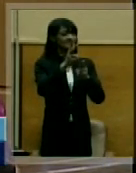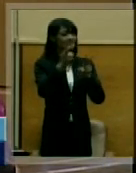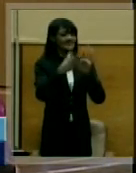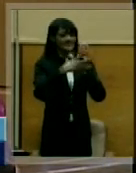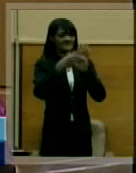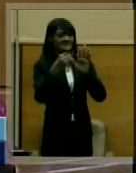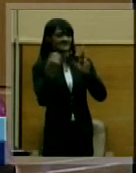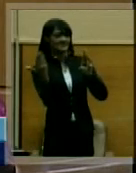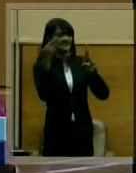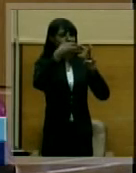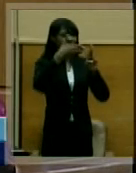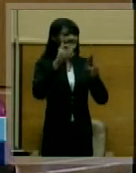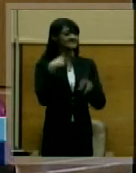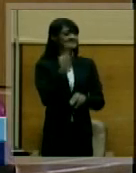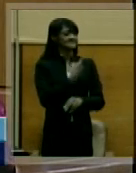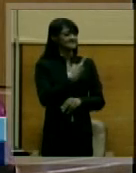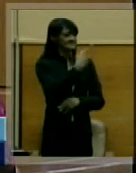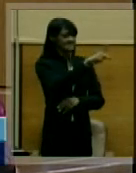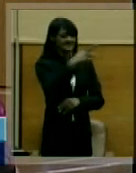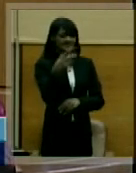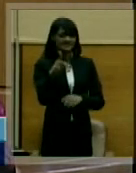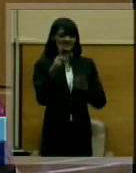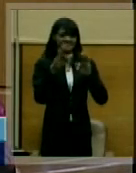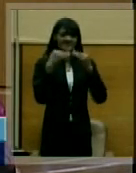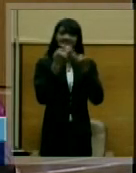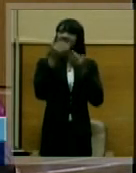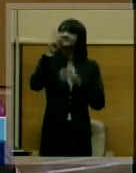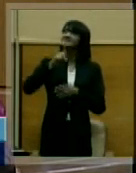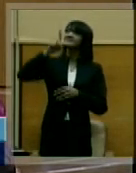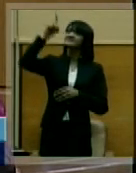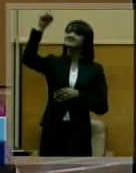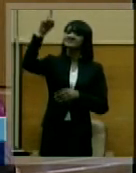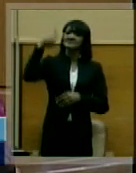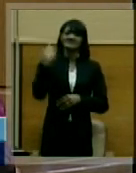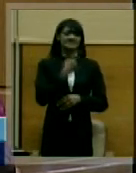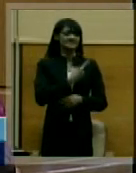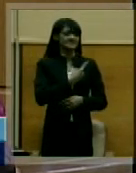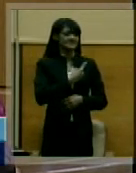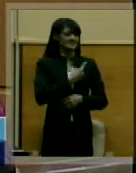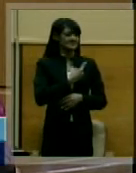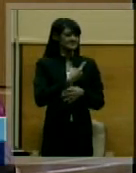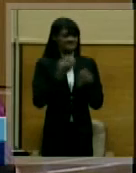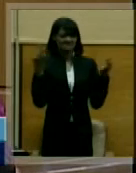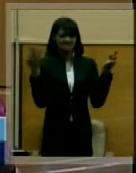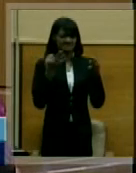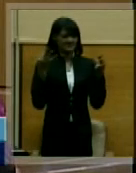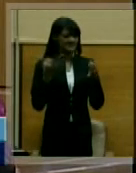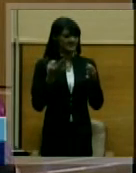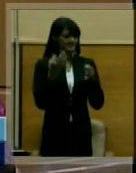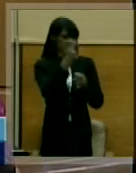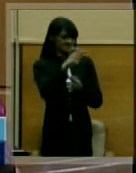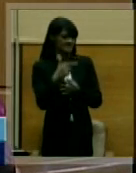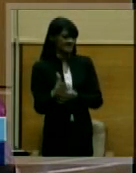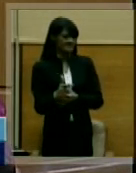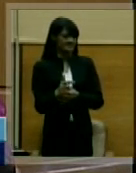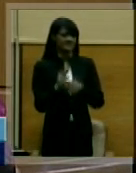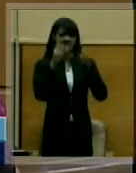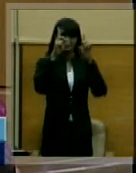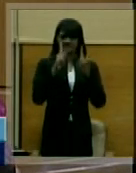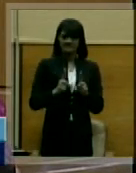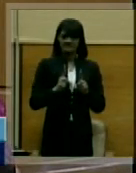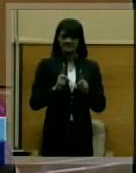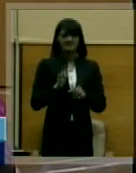nós, pois aos seus santos olhos somos todos apenas humanos, imperfeitos, falíveis, deficientes e